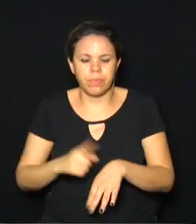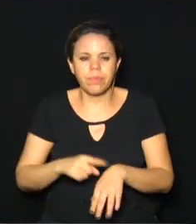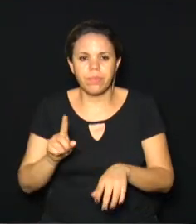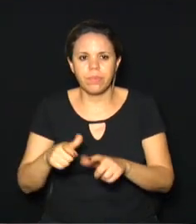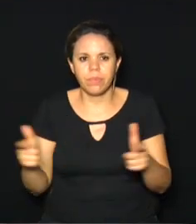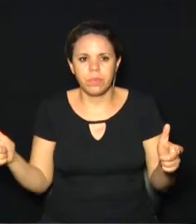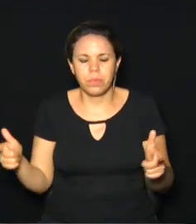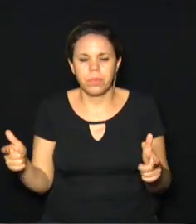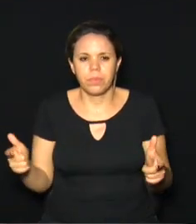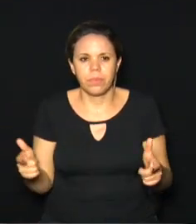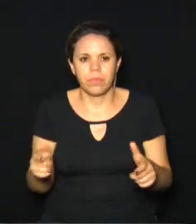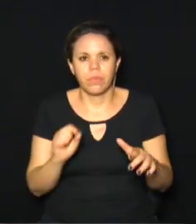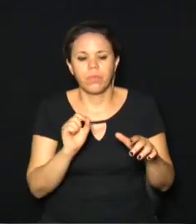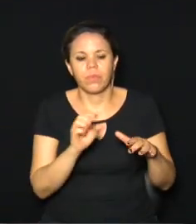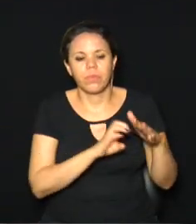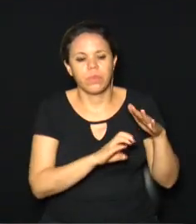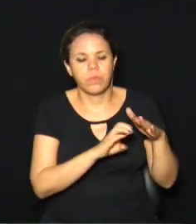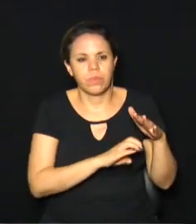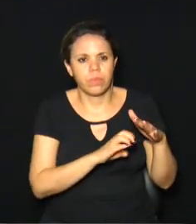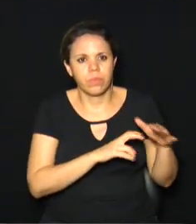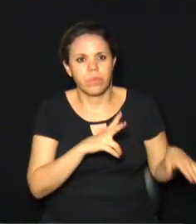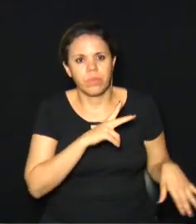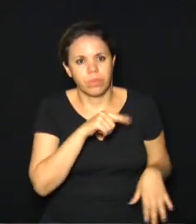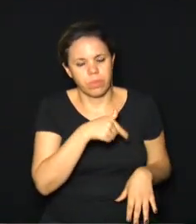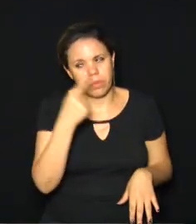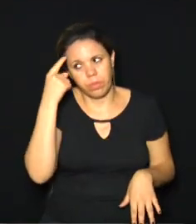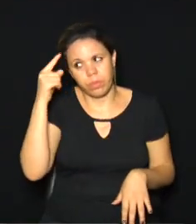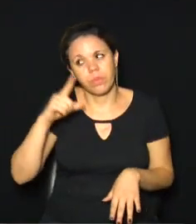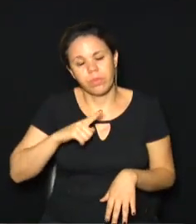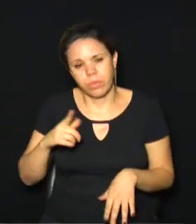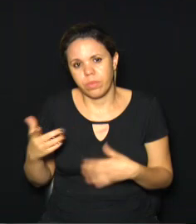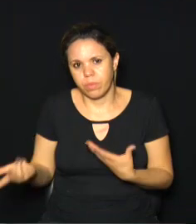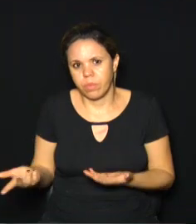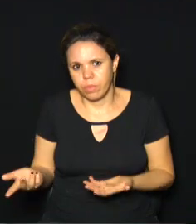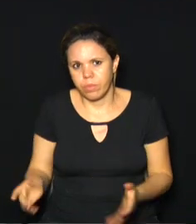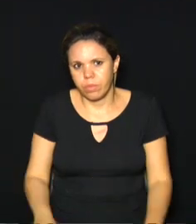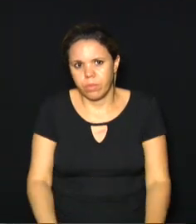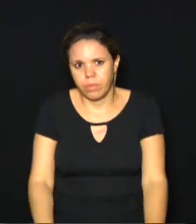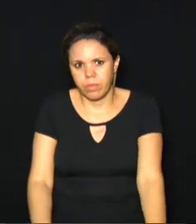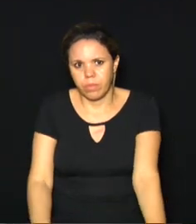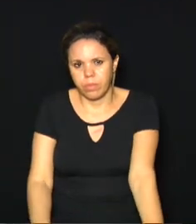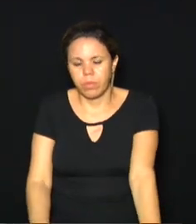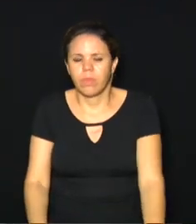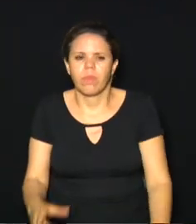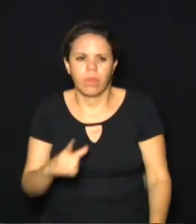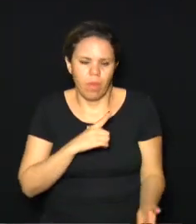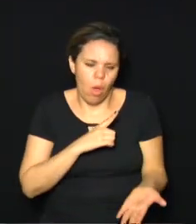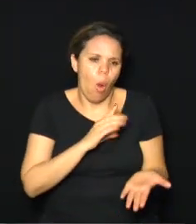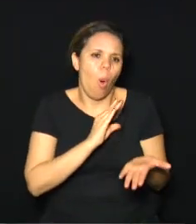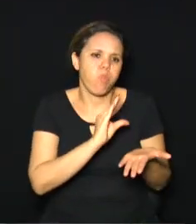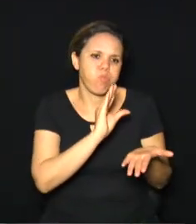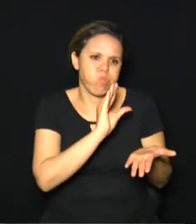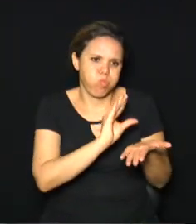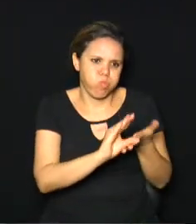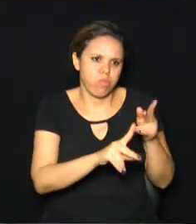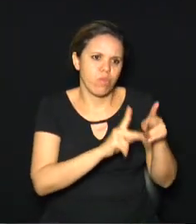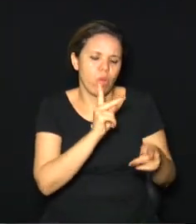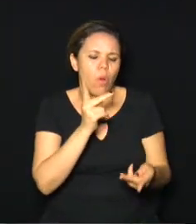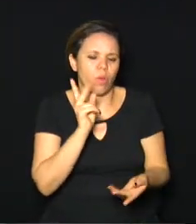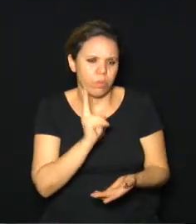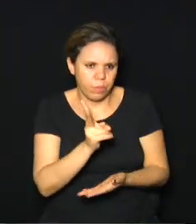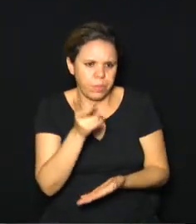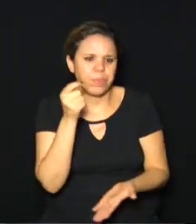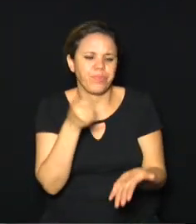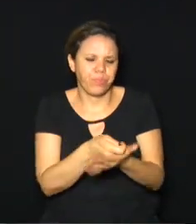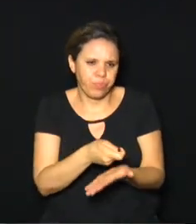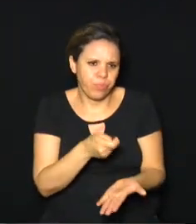do que uma empresa privada, pelo menos essa é a ideia que existe, né? Porque tem orçamento, né? As pessoas continuam pagando